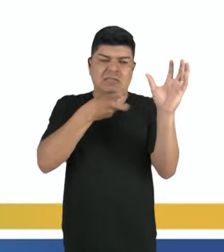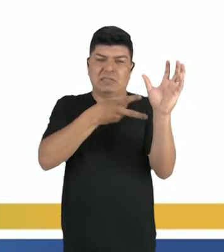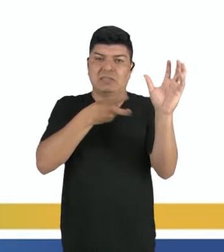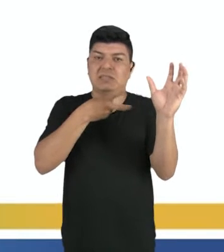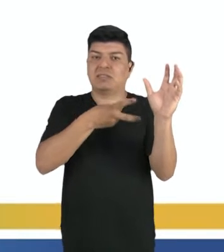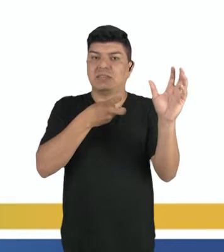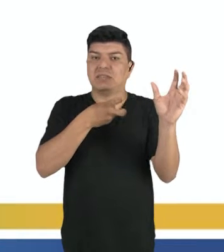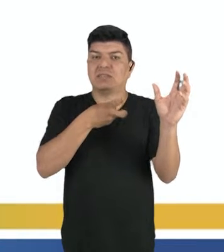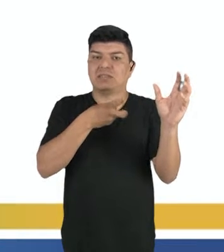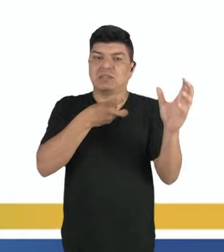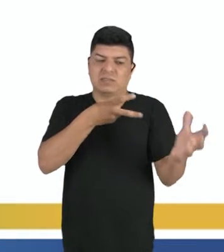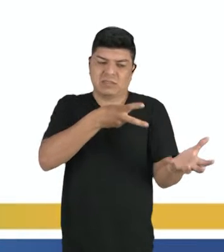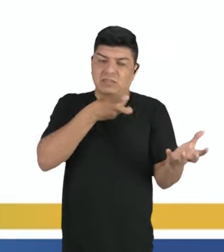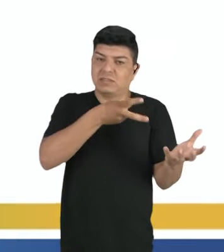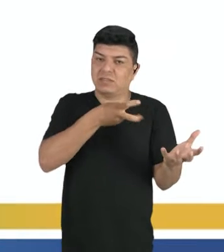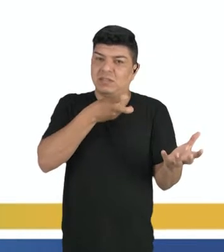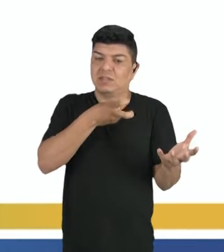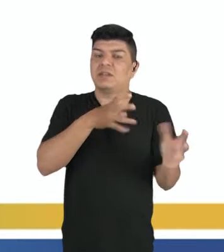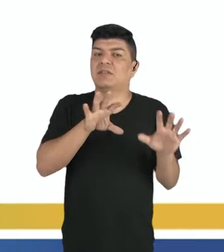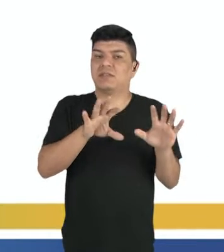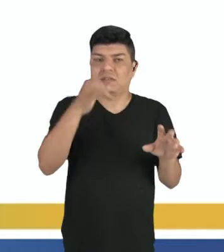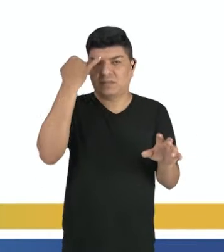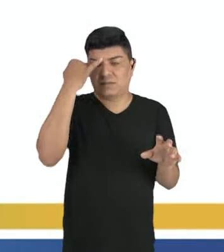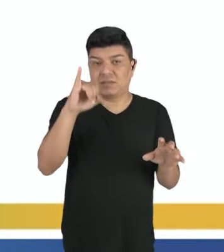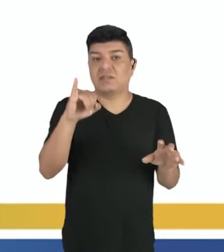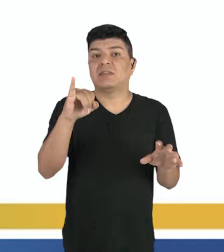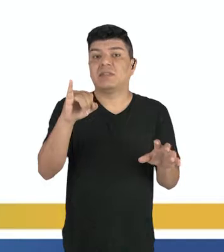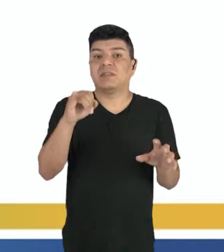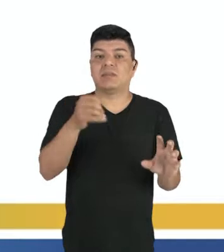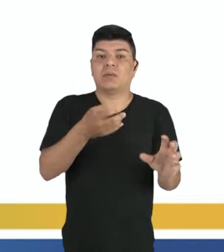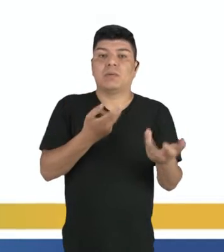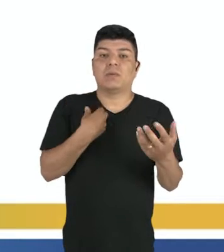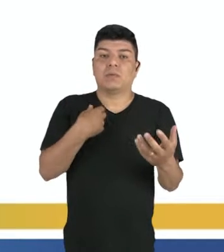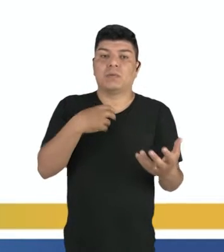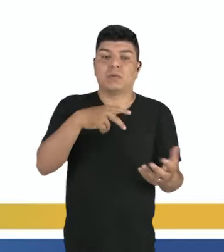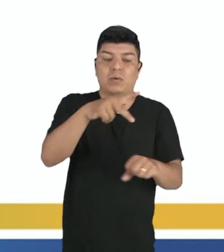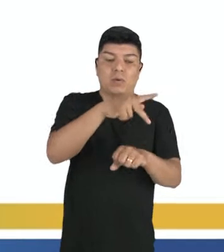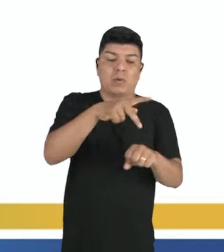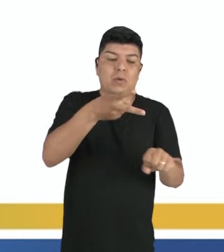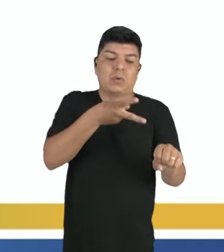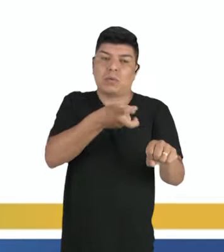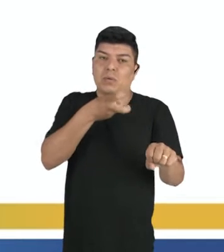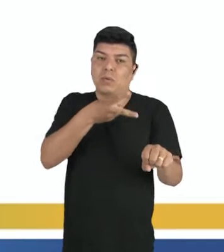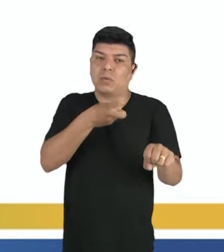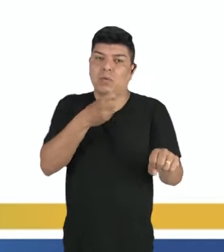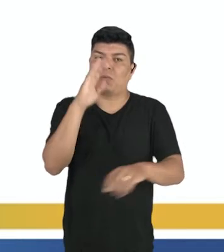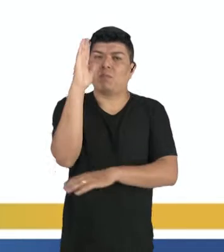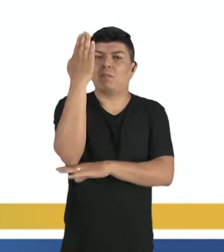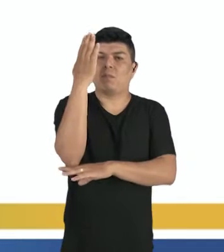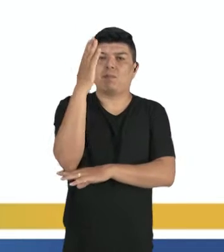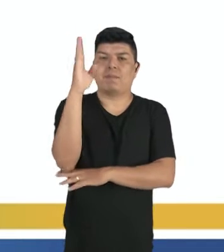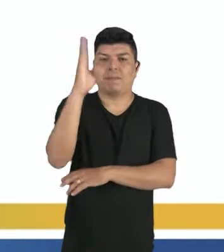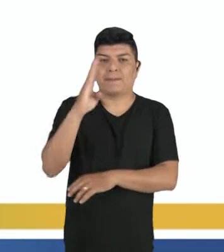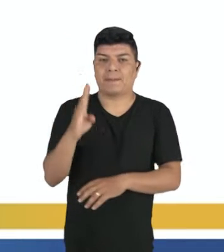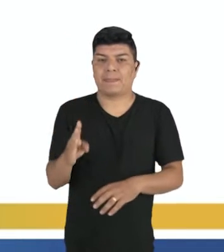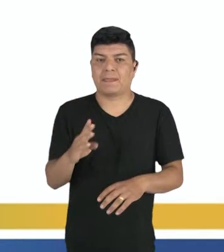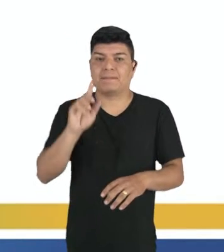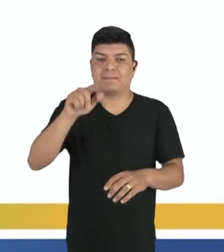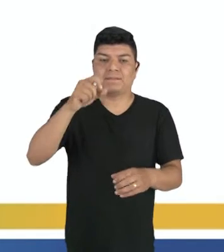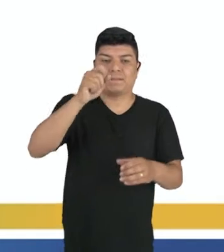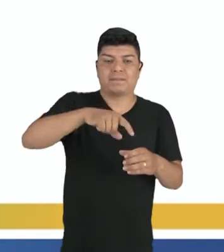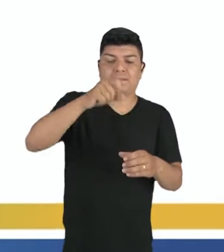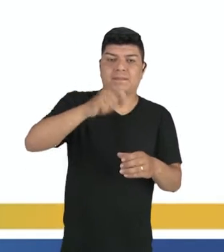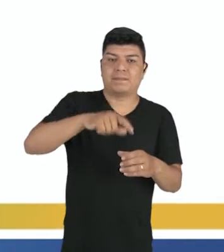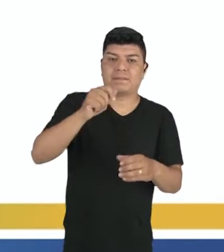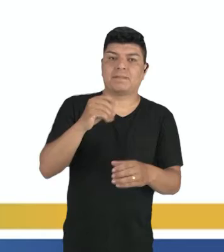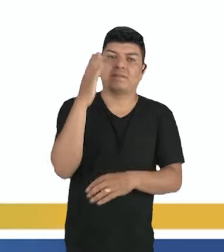explorado, suas riquezas são tiradas. Então, a ideia nesse período aí era a exploração de seus recursos, como o pau-brasil, depois houve o plantio da